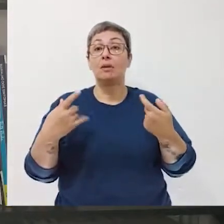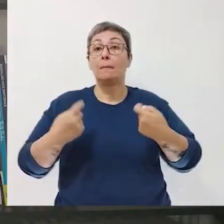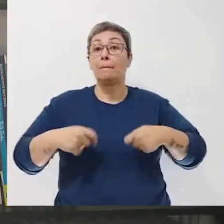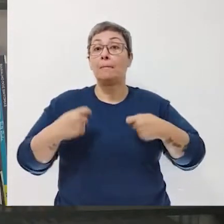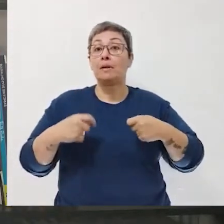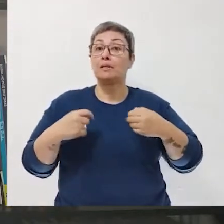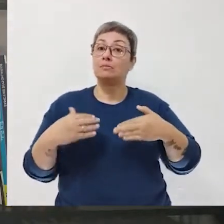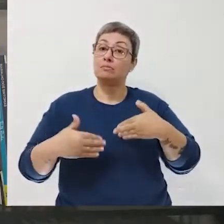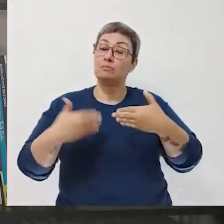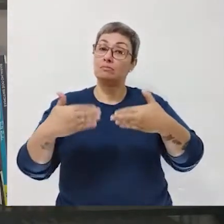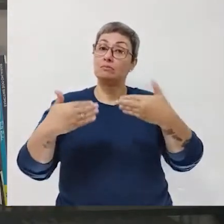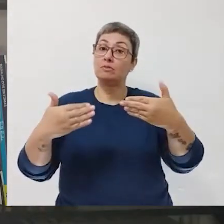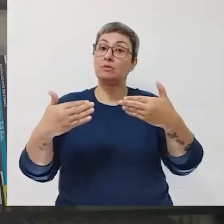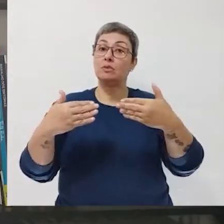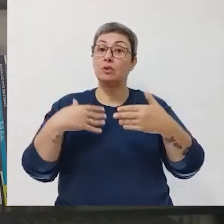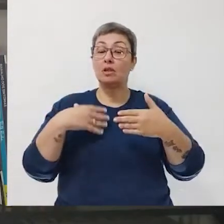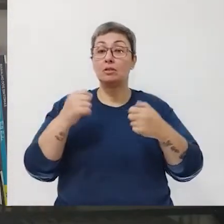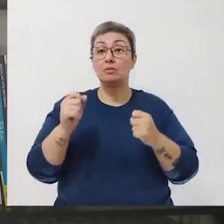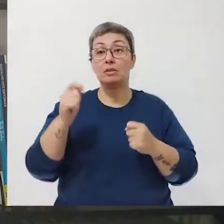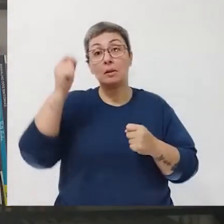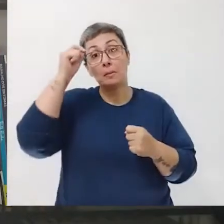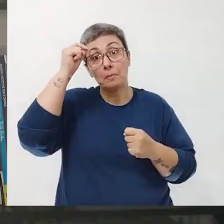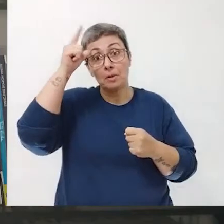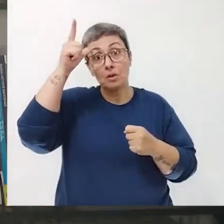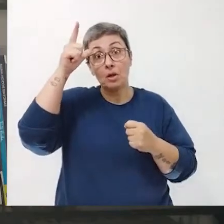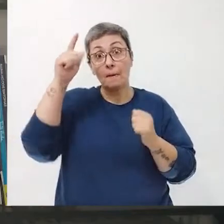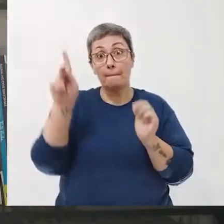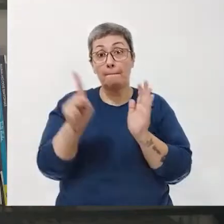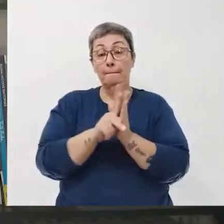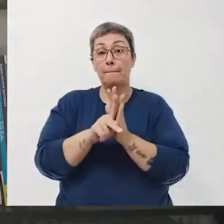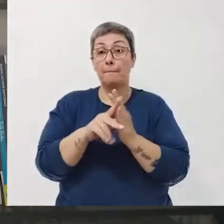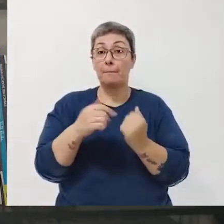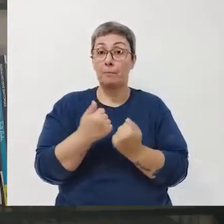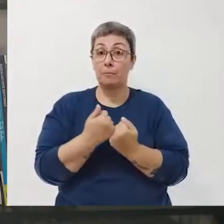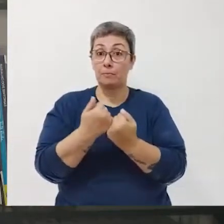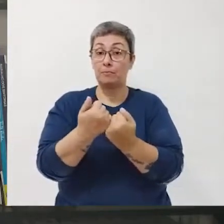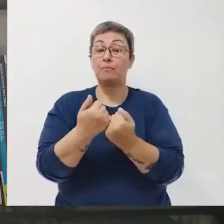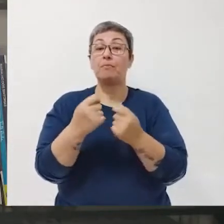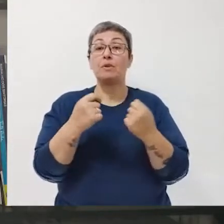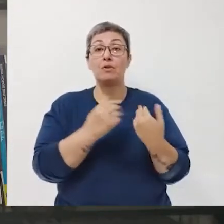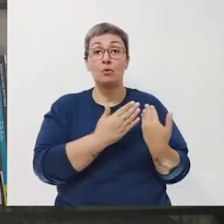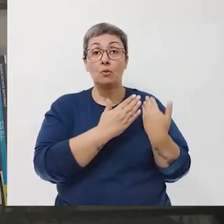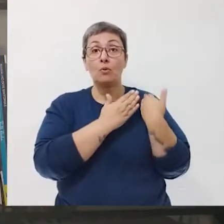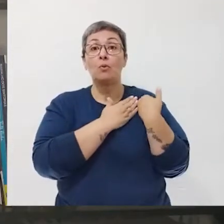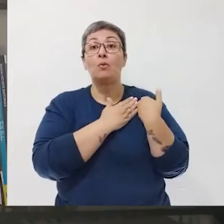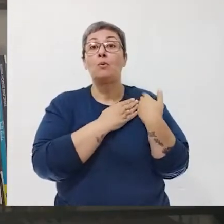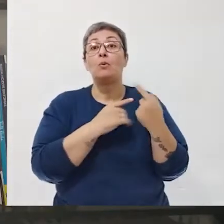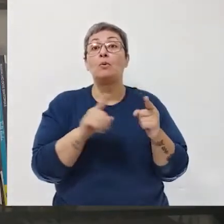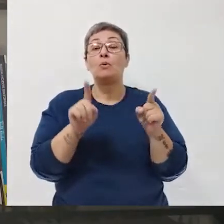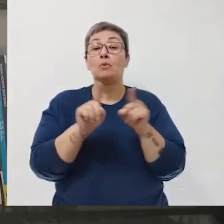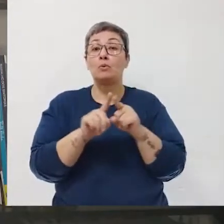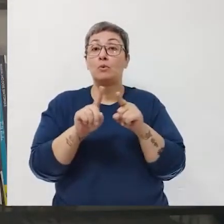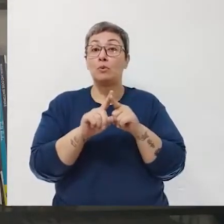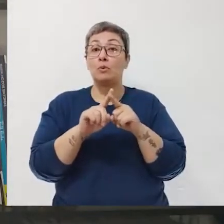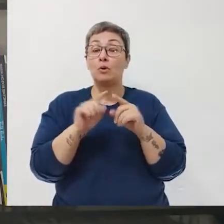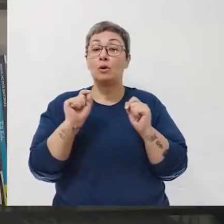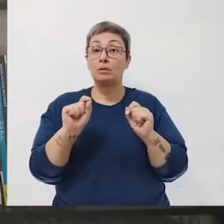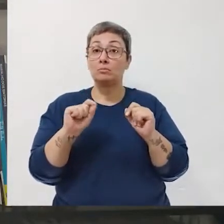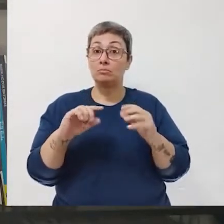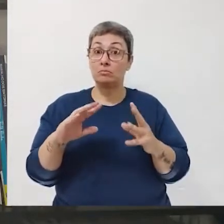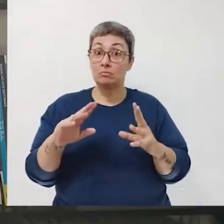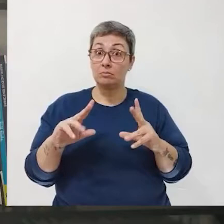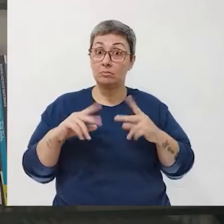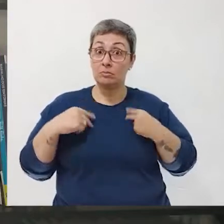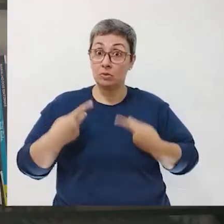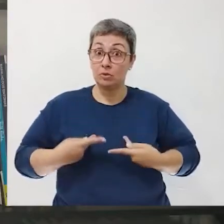precisa desenvolver uma cultura de sustentabilidade e de responsabilidade vinda da humanidade.